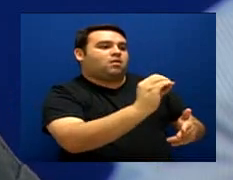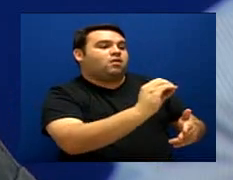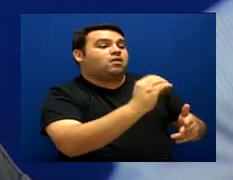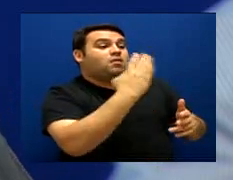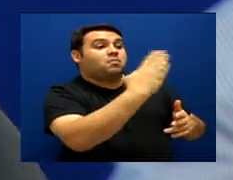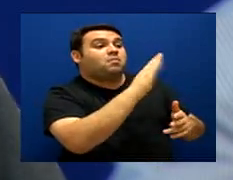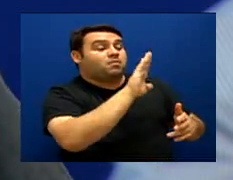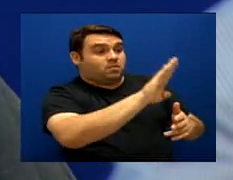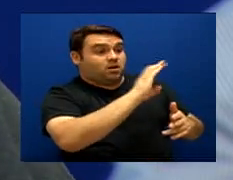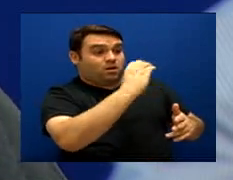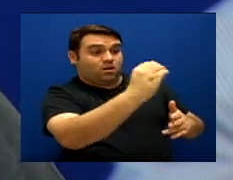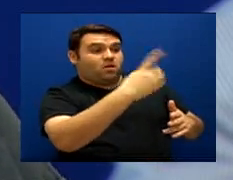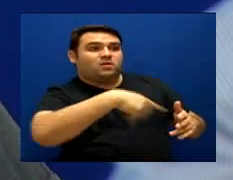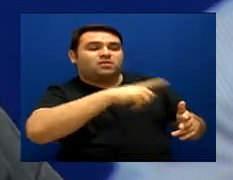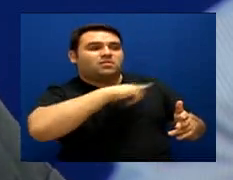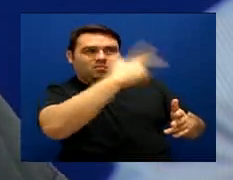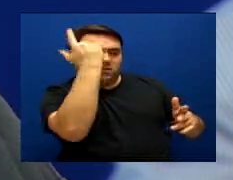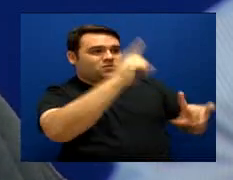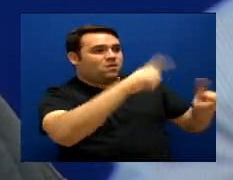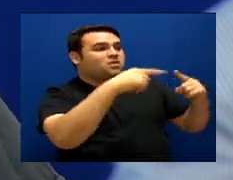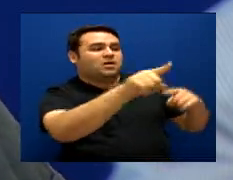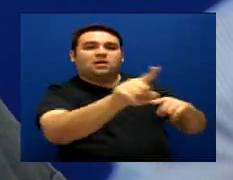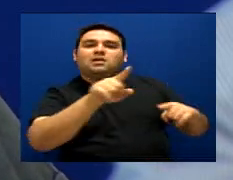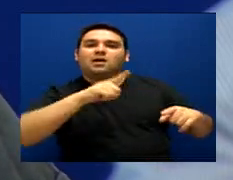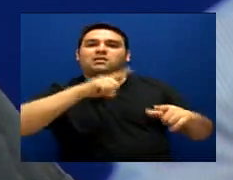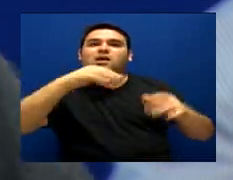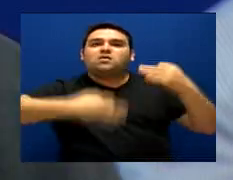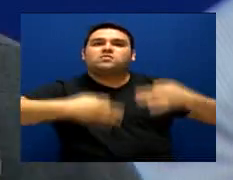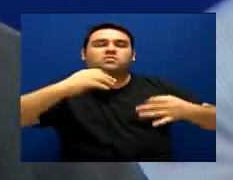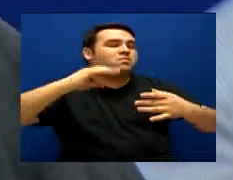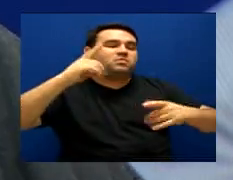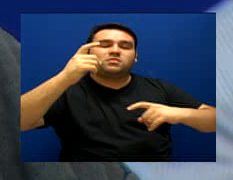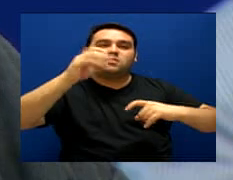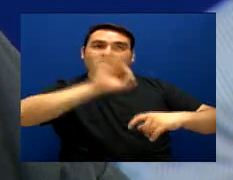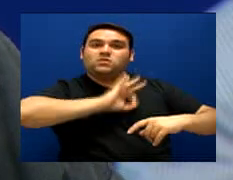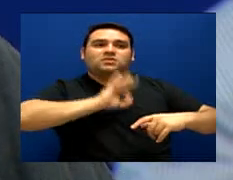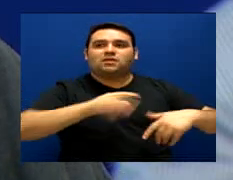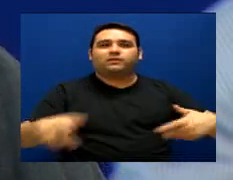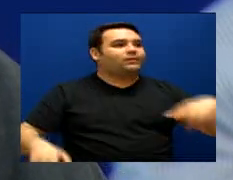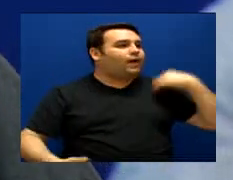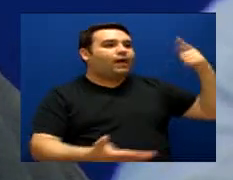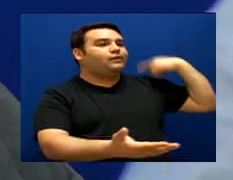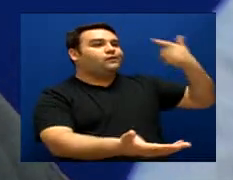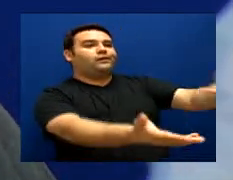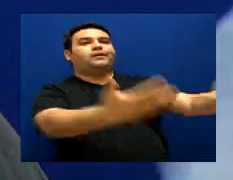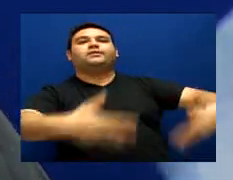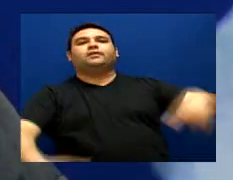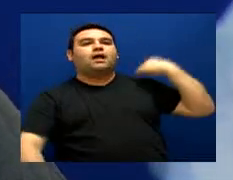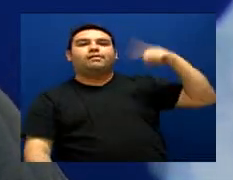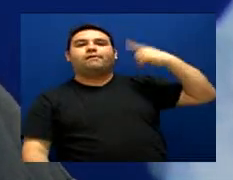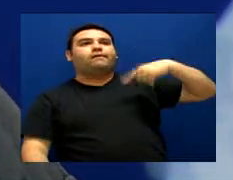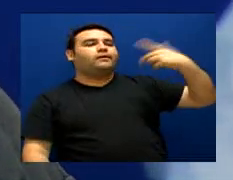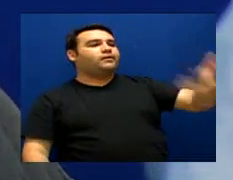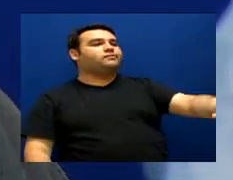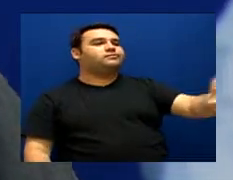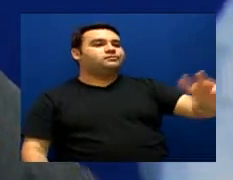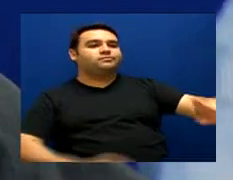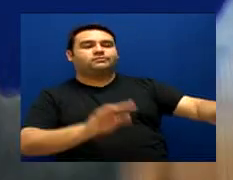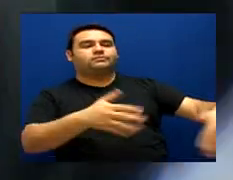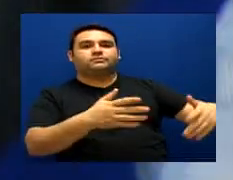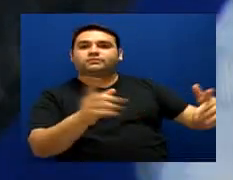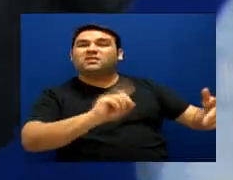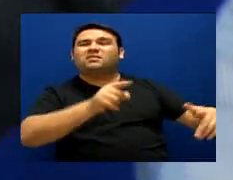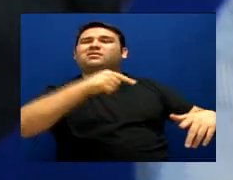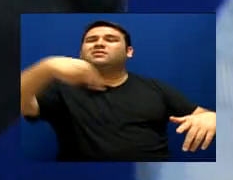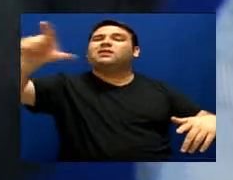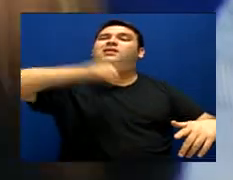Boletim de ocorrência, nós somos maltratados na delegacia. Chegou a louca. Ah, pronto, chegou aquela que não tem o que fazer. Não,